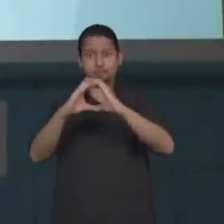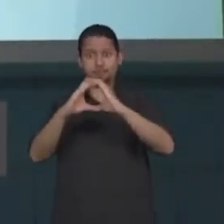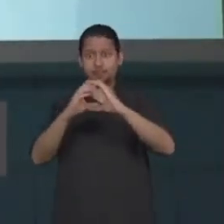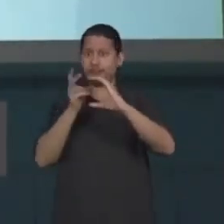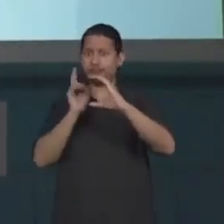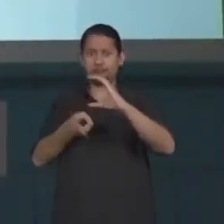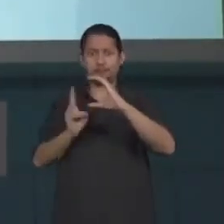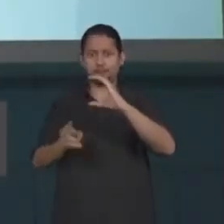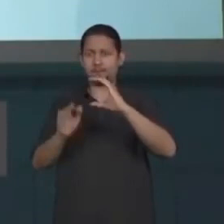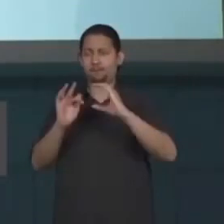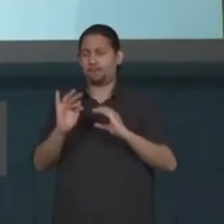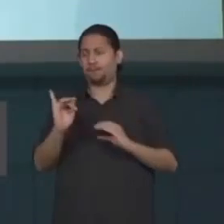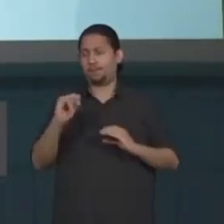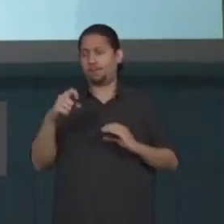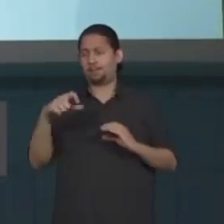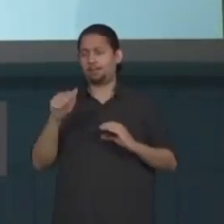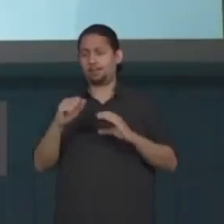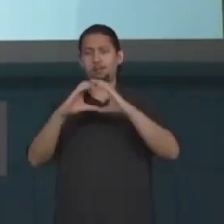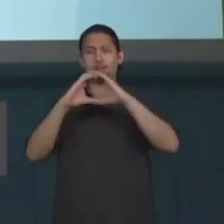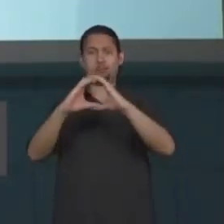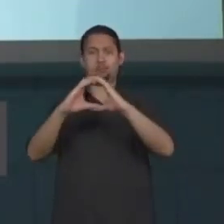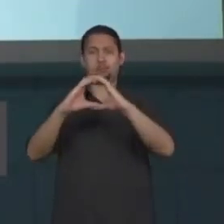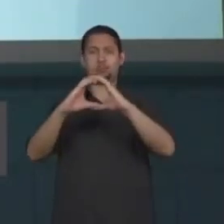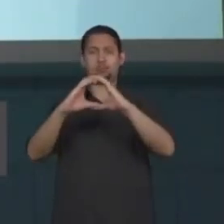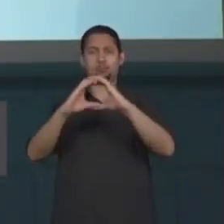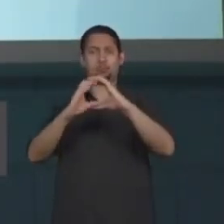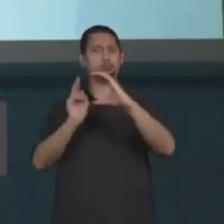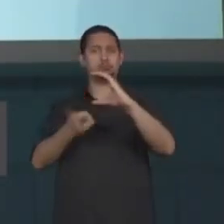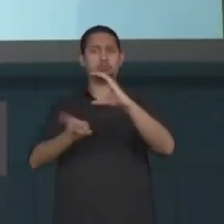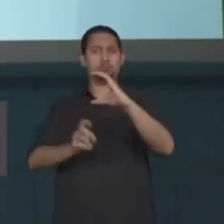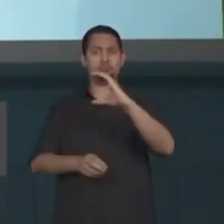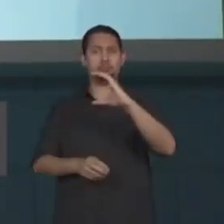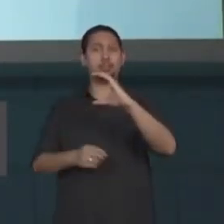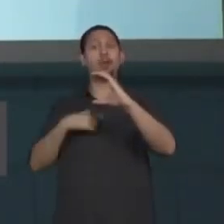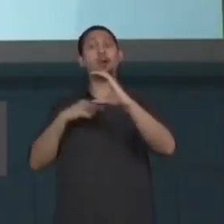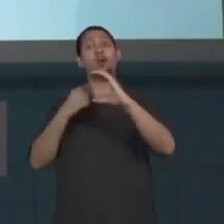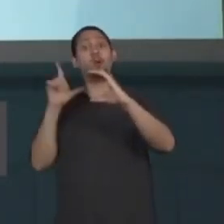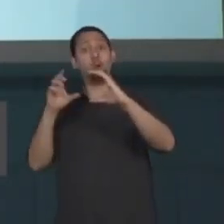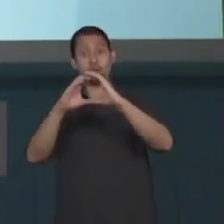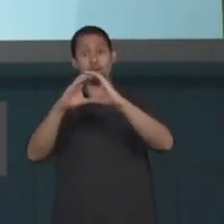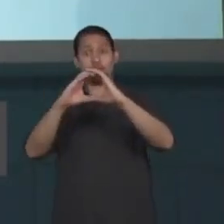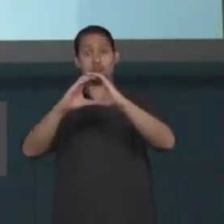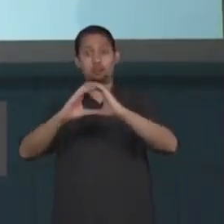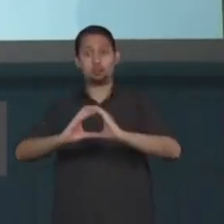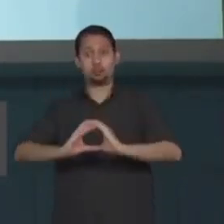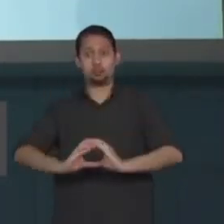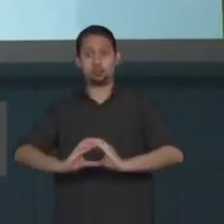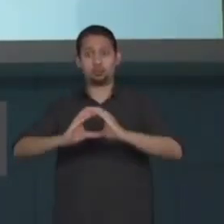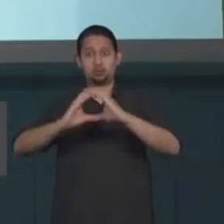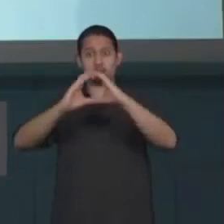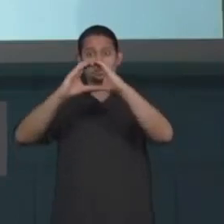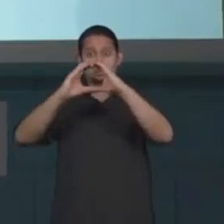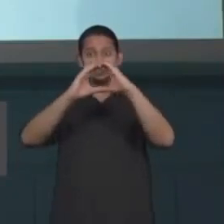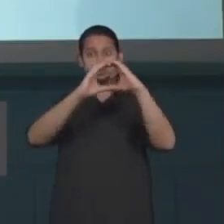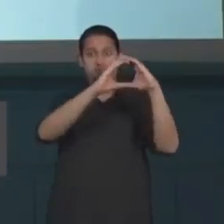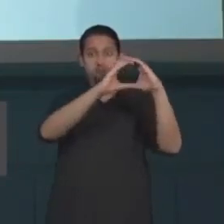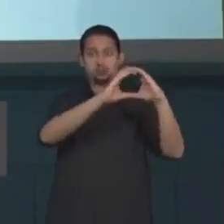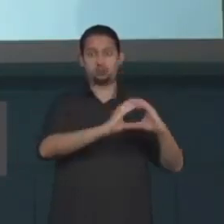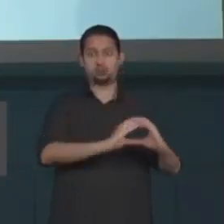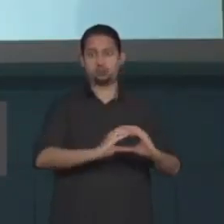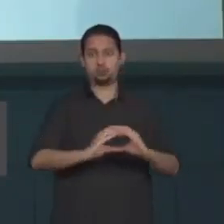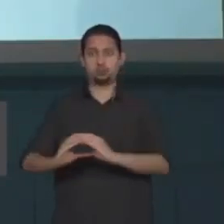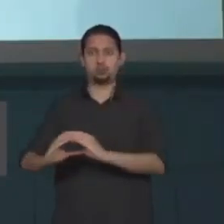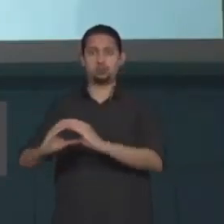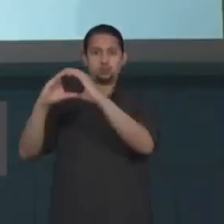como já está falando ali, ela vai estar paradinha no lugar dela. E as polias móveis, elas vão fazer um movimento, ou pode